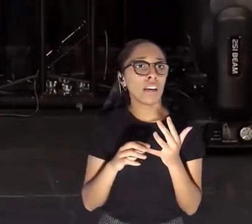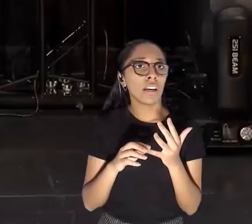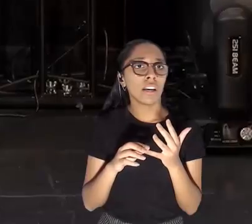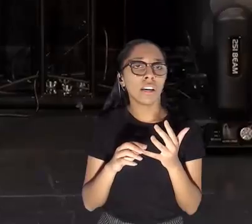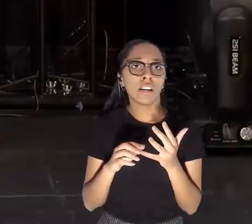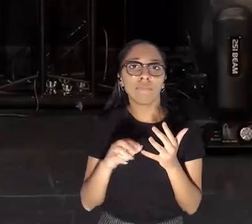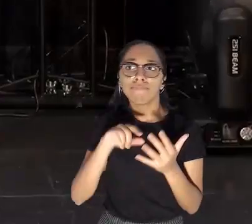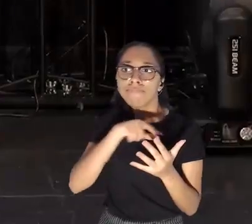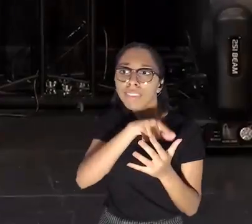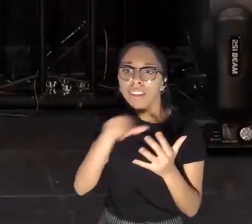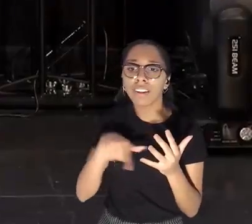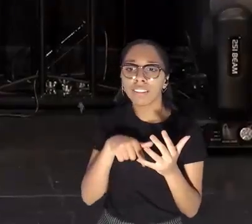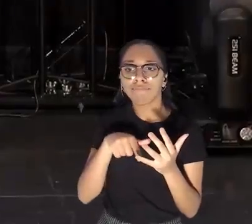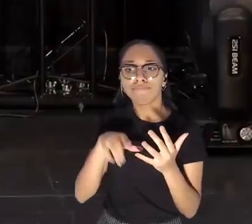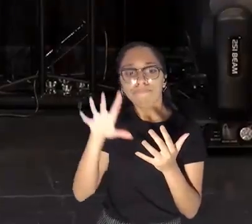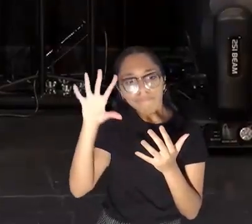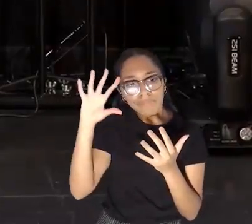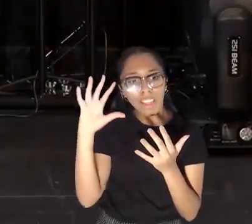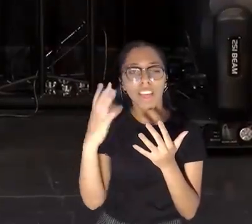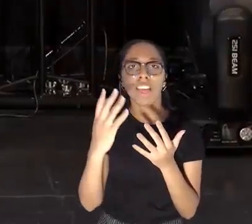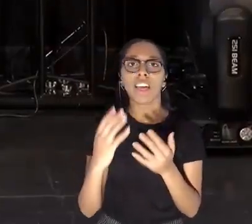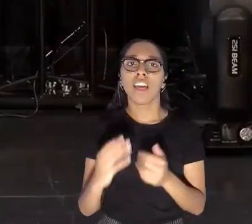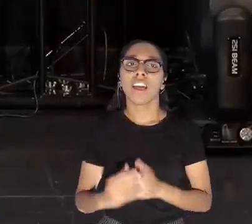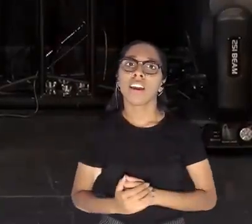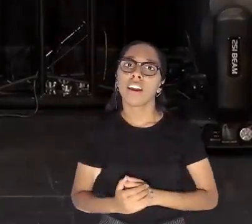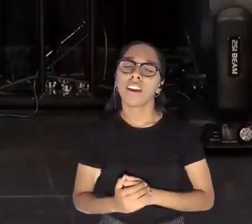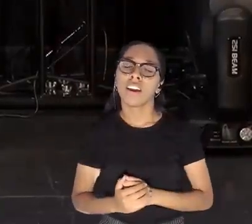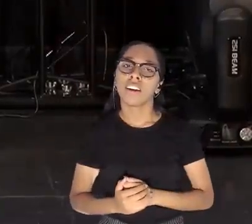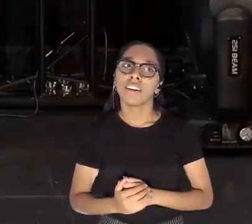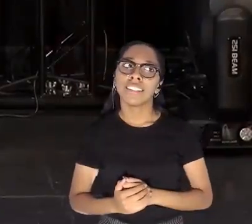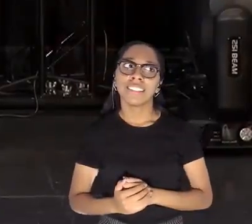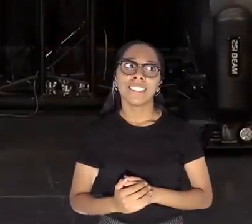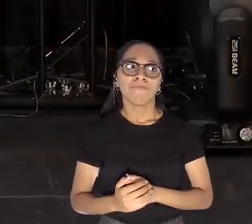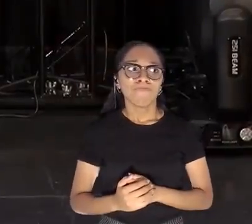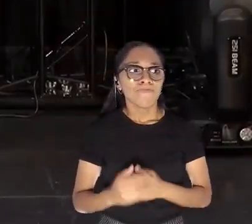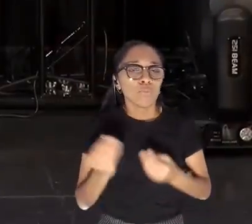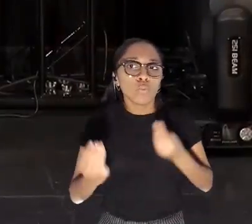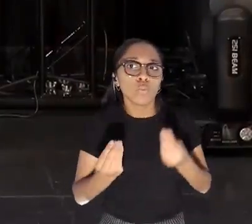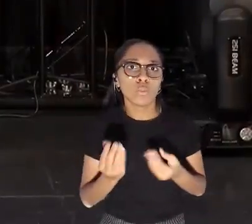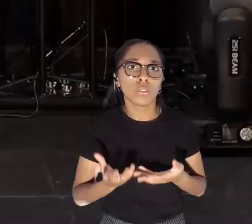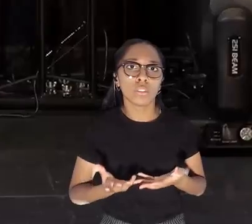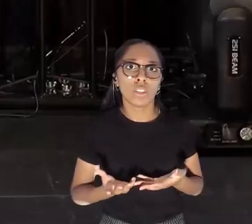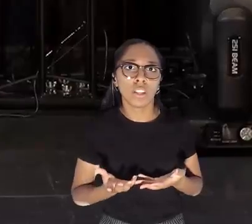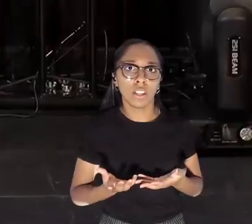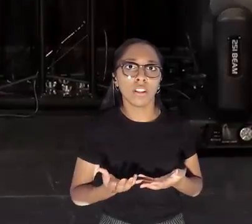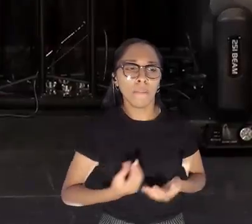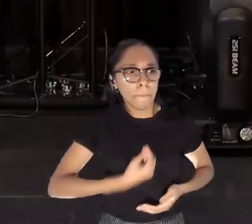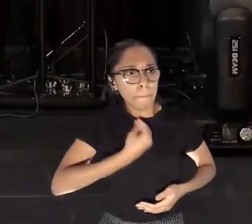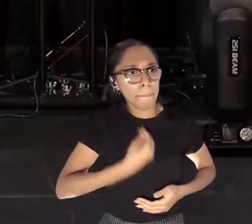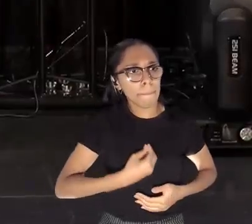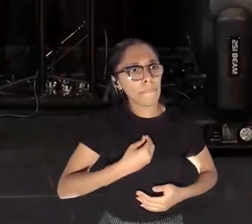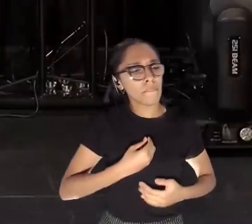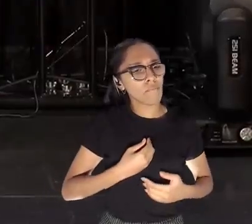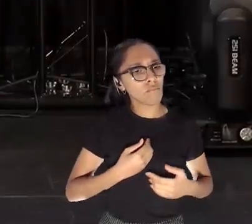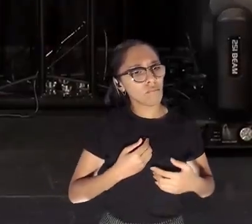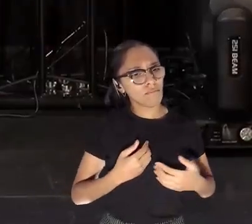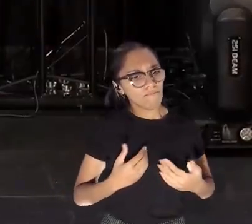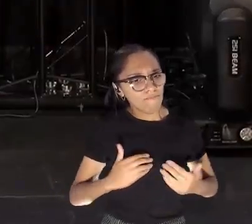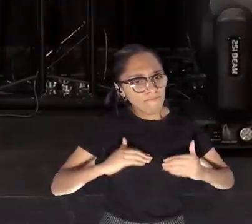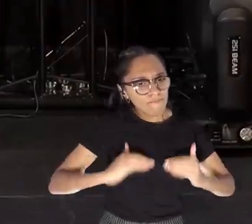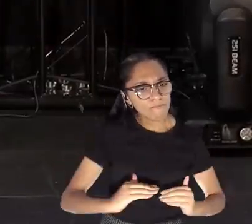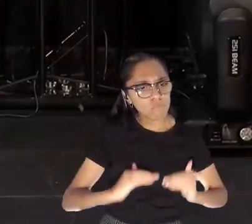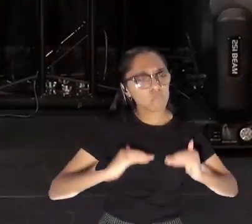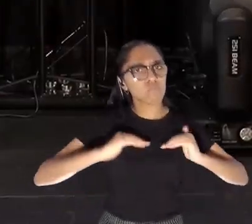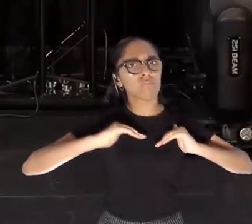jeito. Porque a gente não pode se acomodar no ambiente. A gente não pode se acomodar numa fase. O nosso Deus é dono de